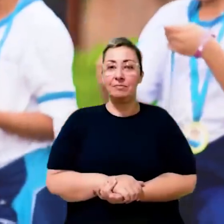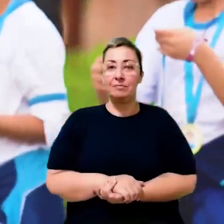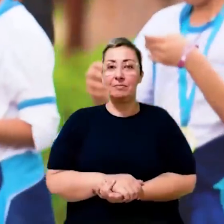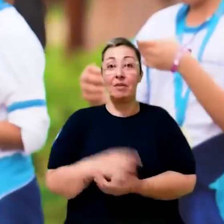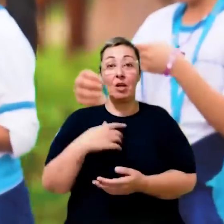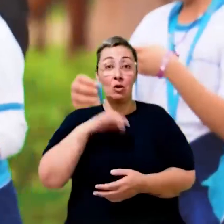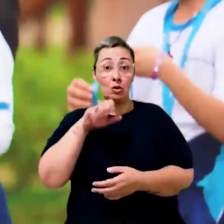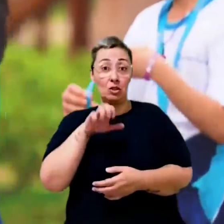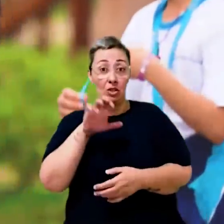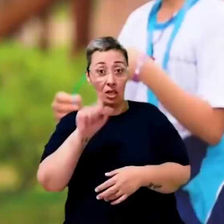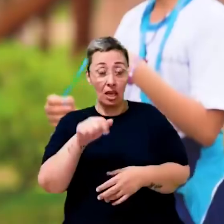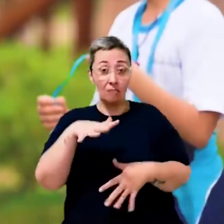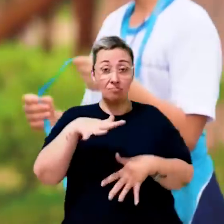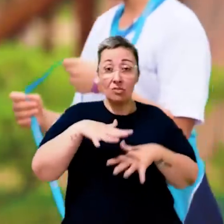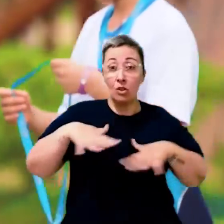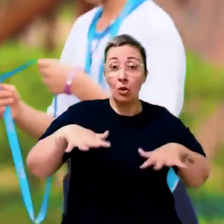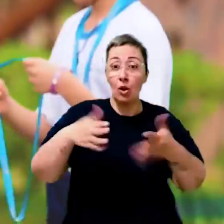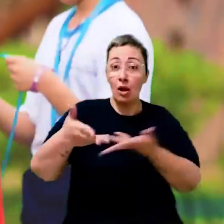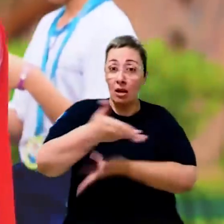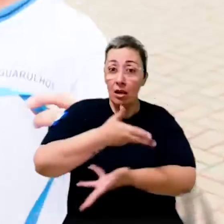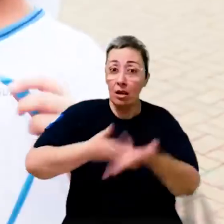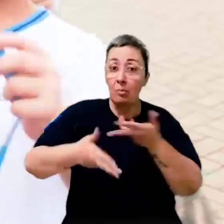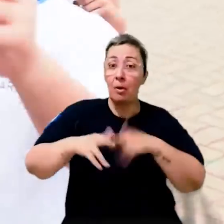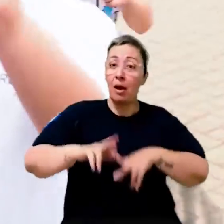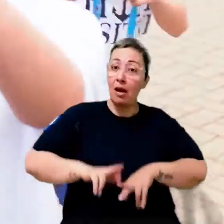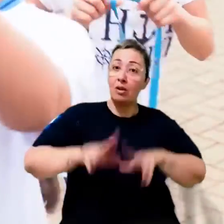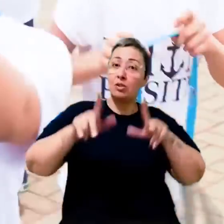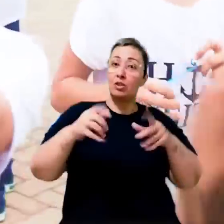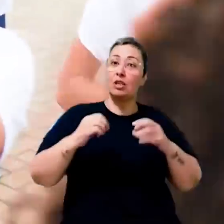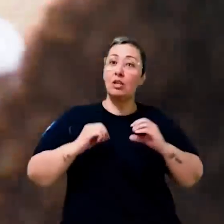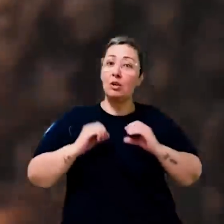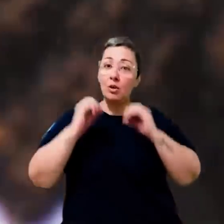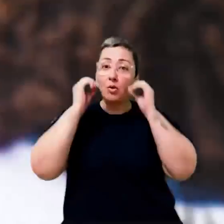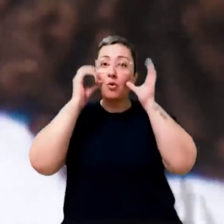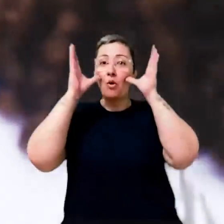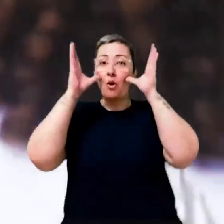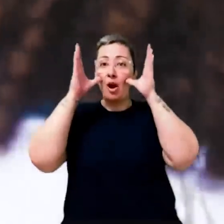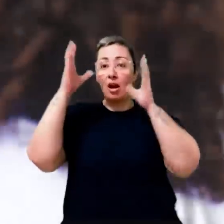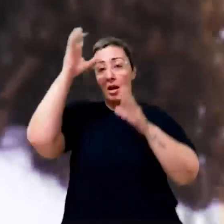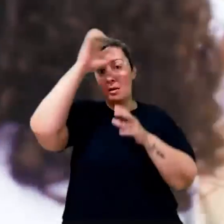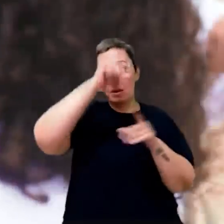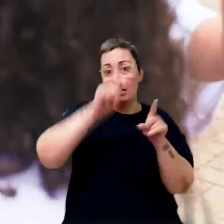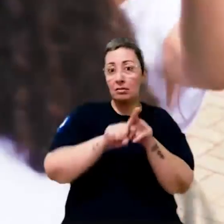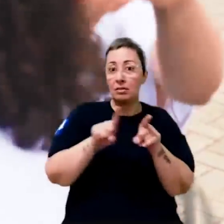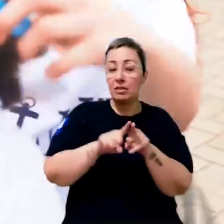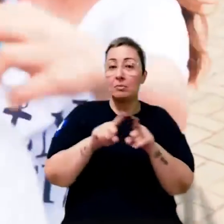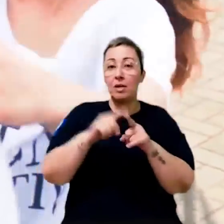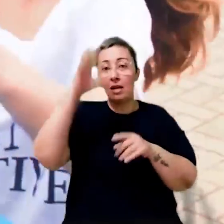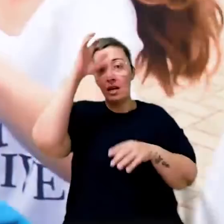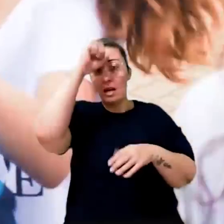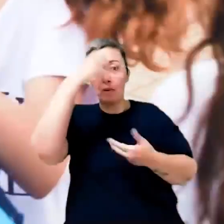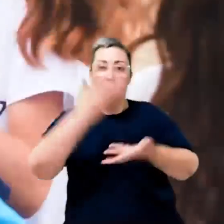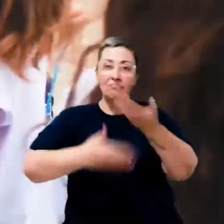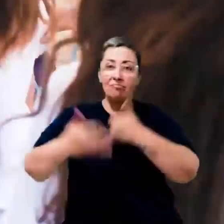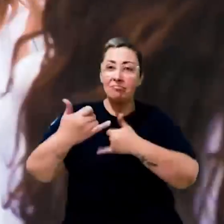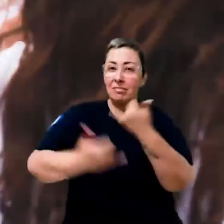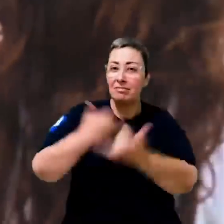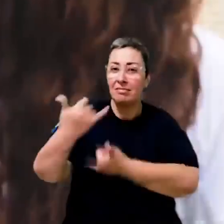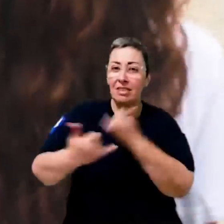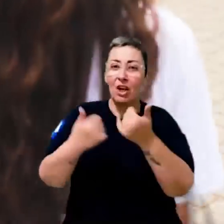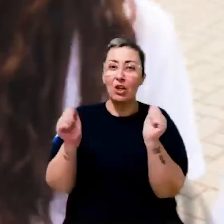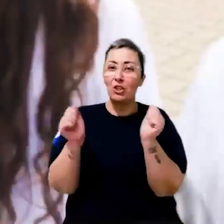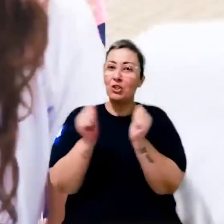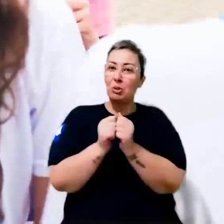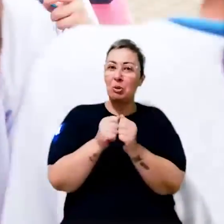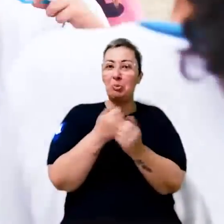O GEM é um espaço para se compartilhar diferenças, conhecimentos e saberes. Os alunos aprendem brincando e juntos descobrem